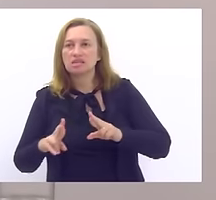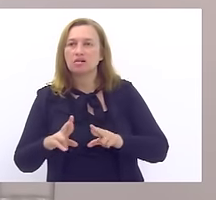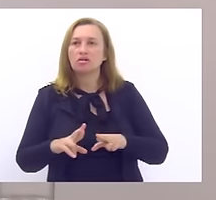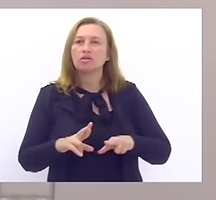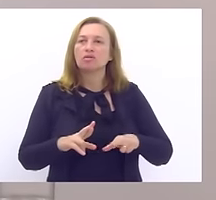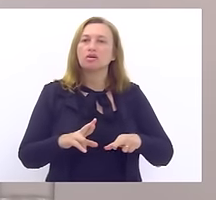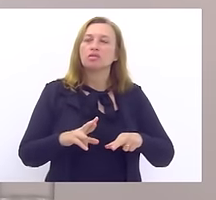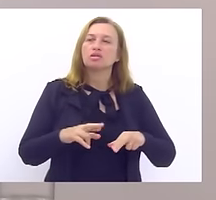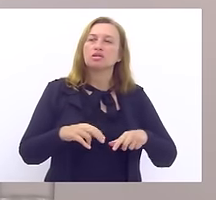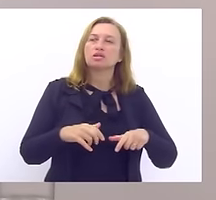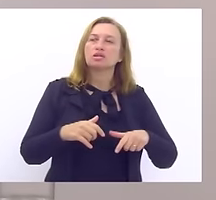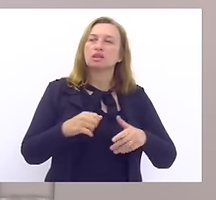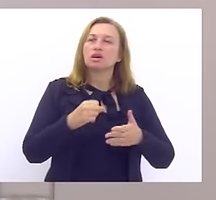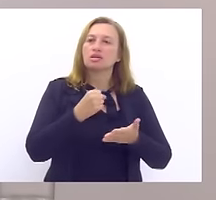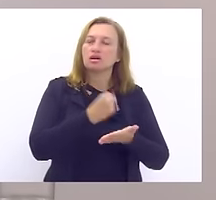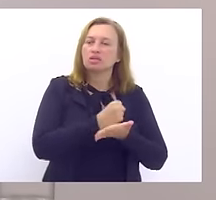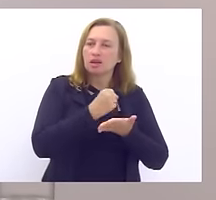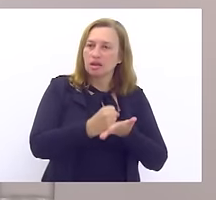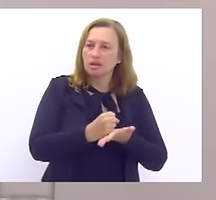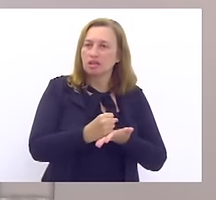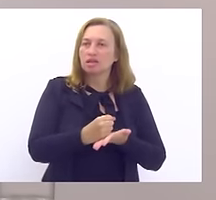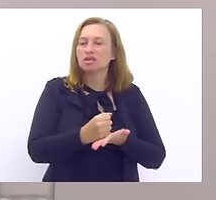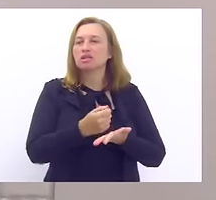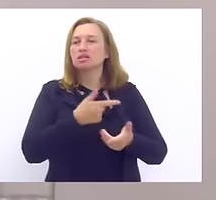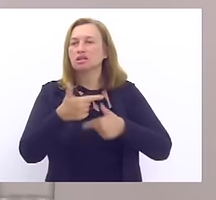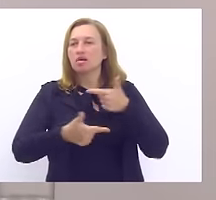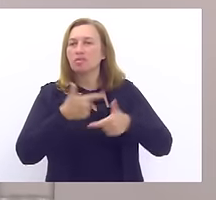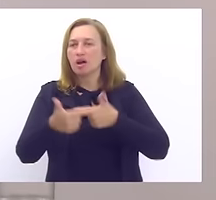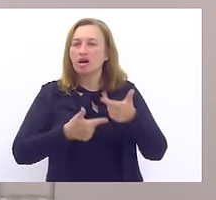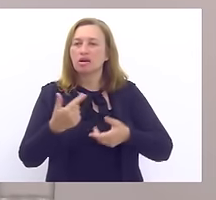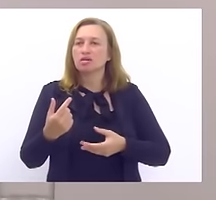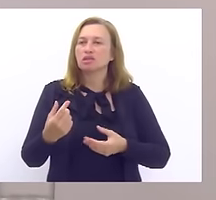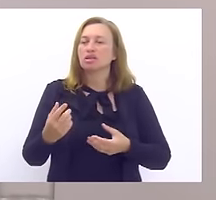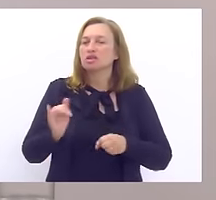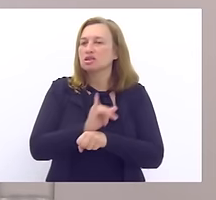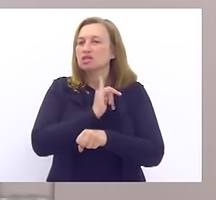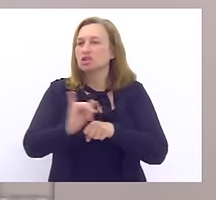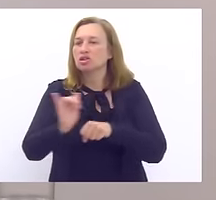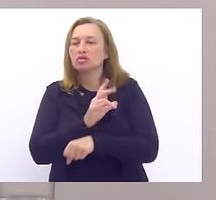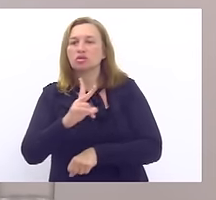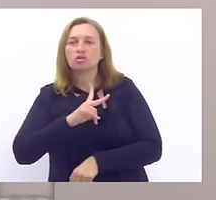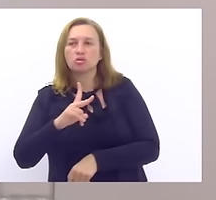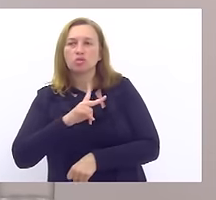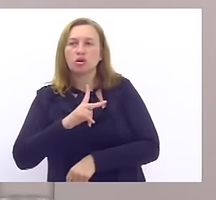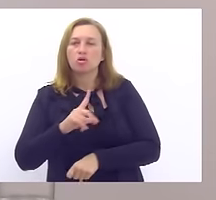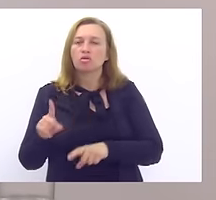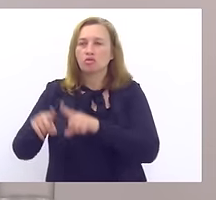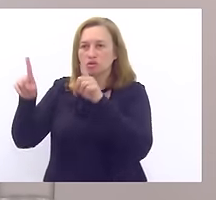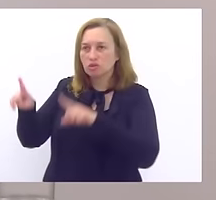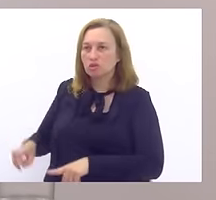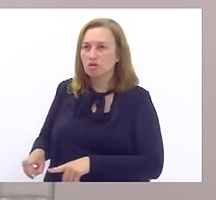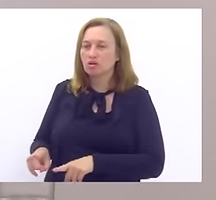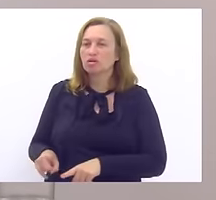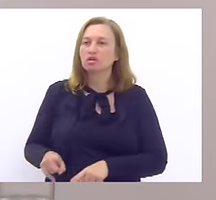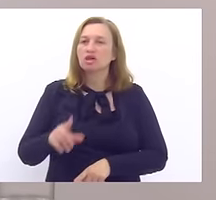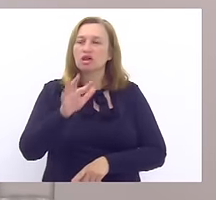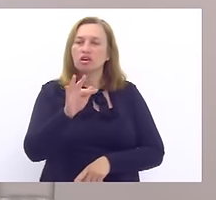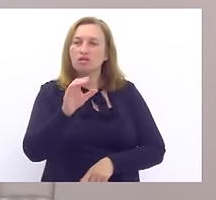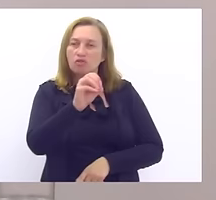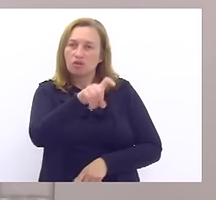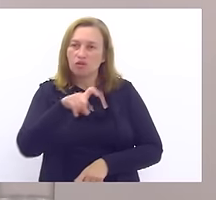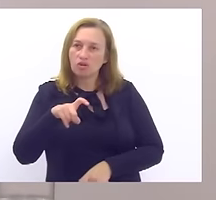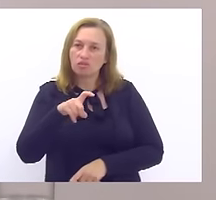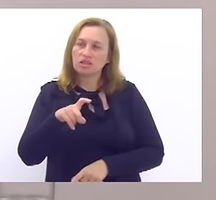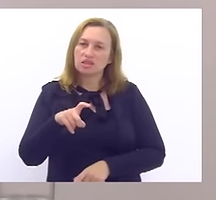e como os senhores compreendem essa dinâmica dos próprios funcionários da Focus fazerem a lacração dos